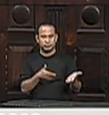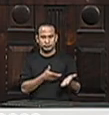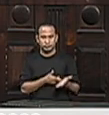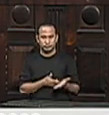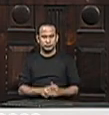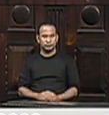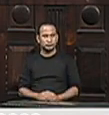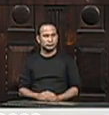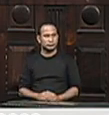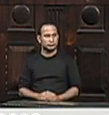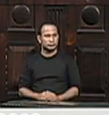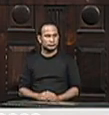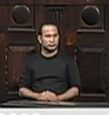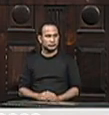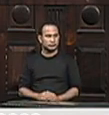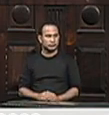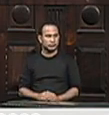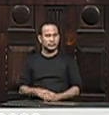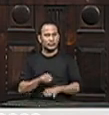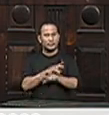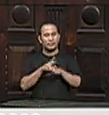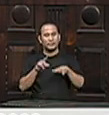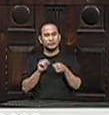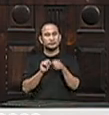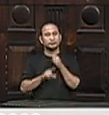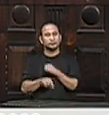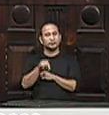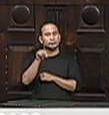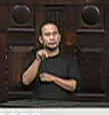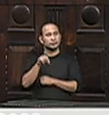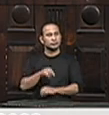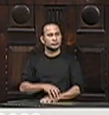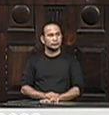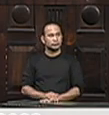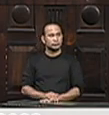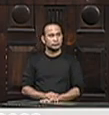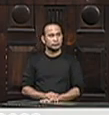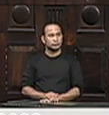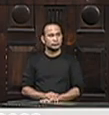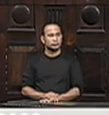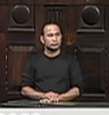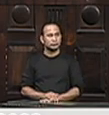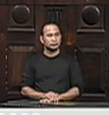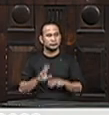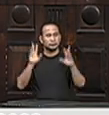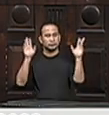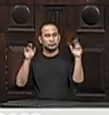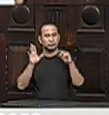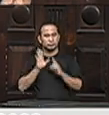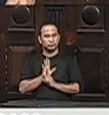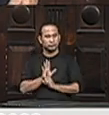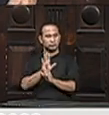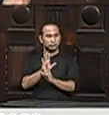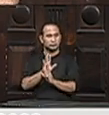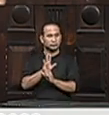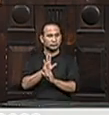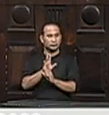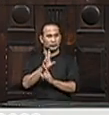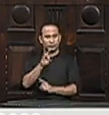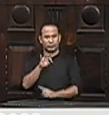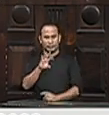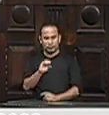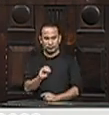representar mais um documento que garante direitos ao trabalhador. E o governador encaminha a esta casa uma